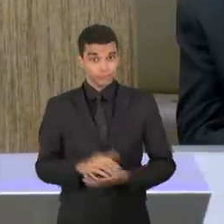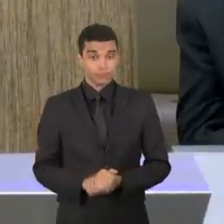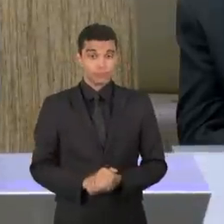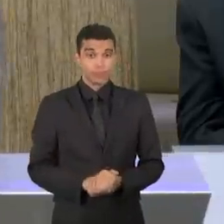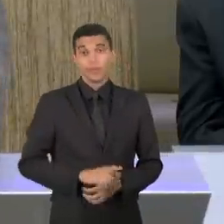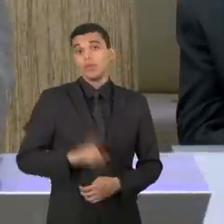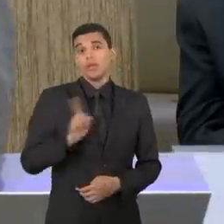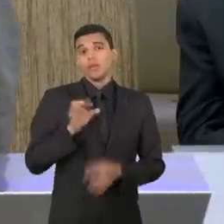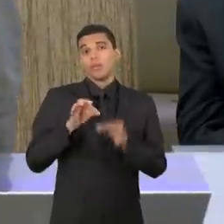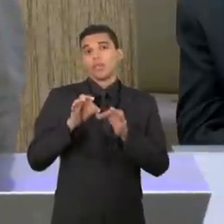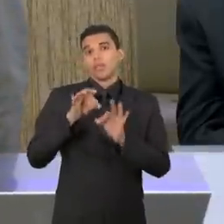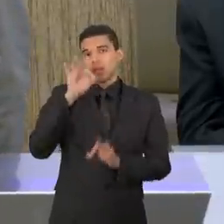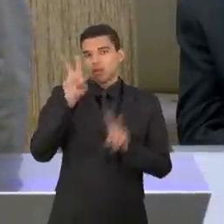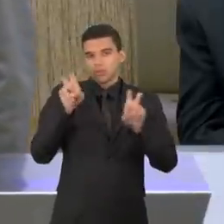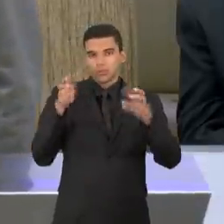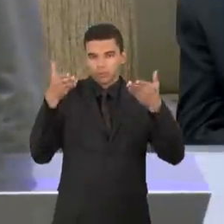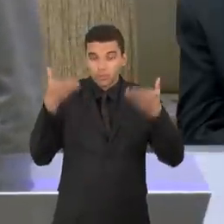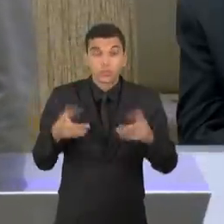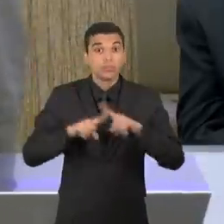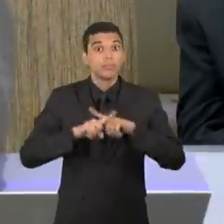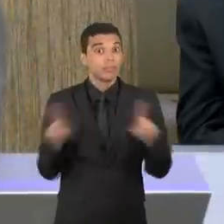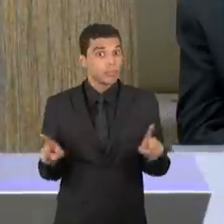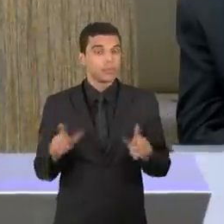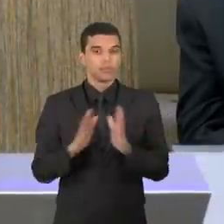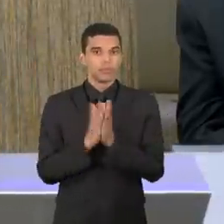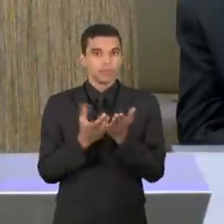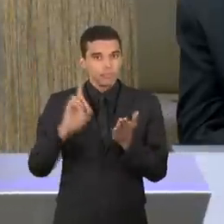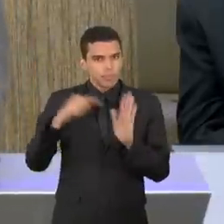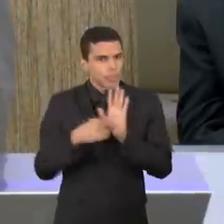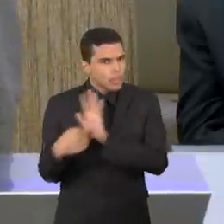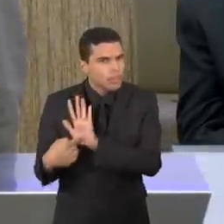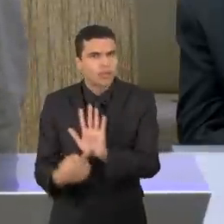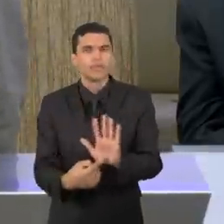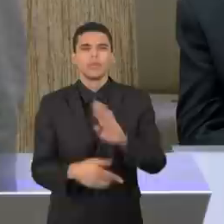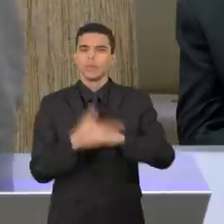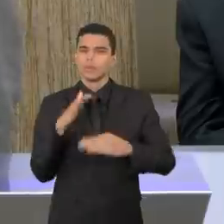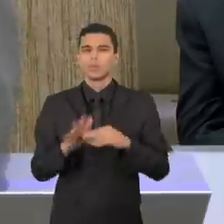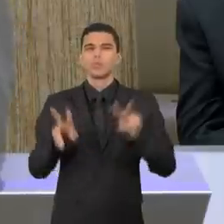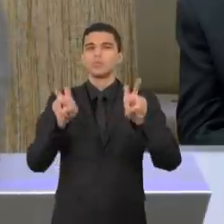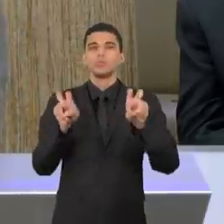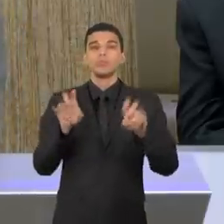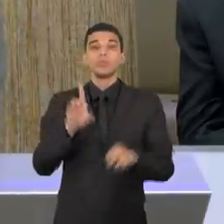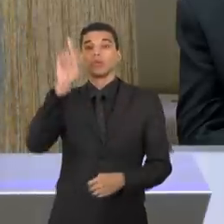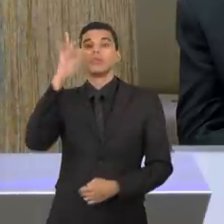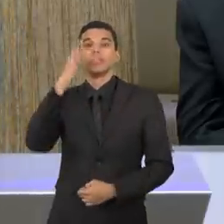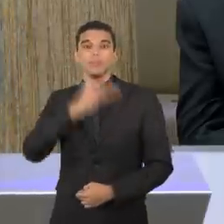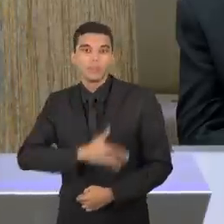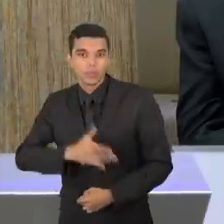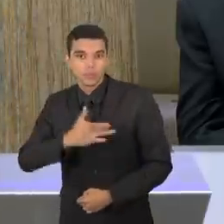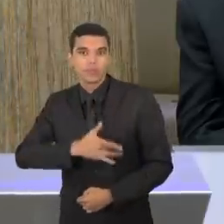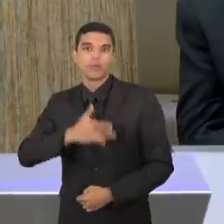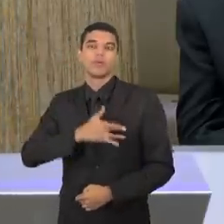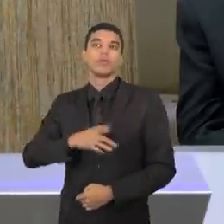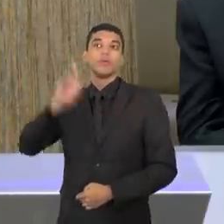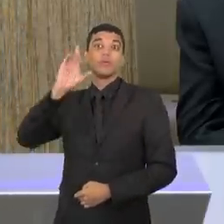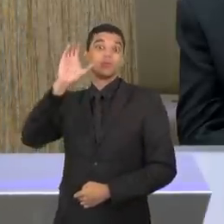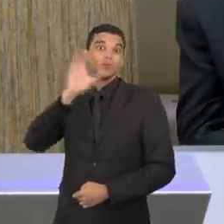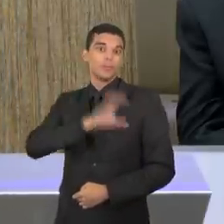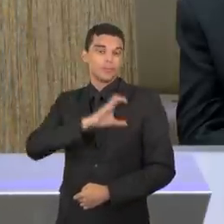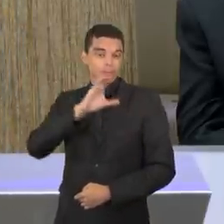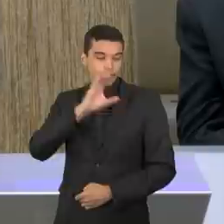muito aqui, mas a Bíblia mostra tudo sobre misericórdia, sobre a compassividade e a compaixão de